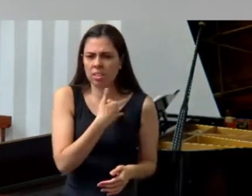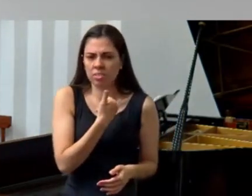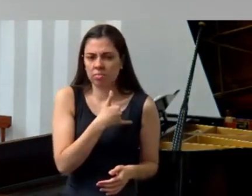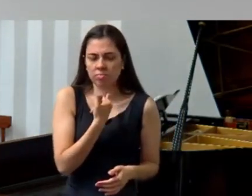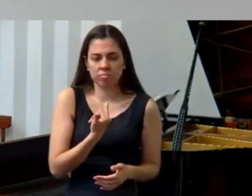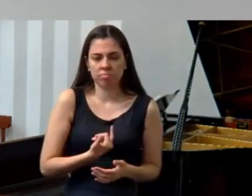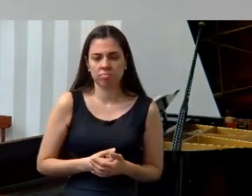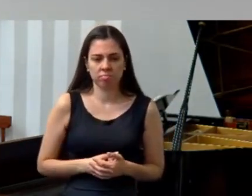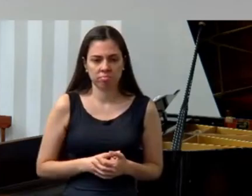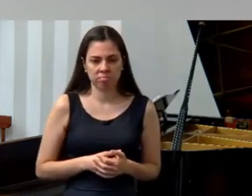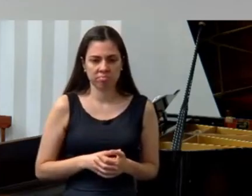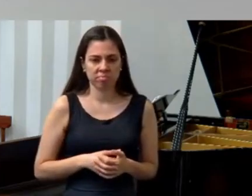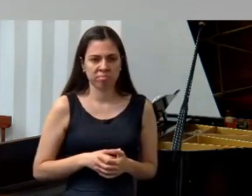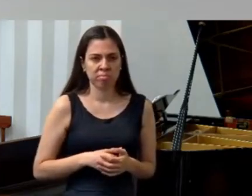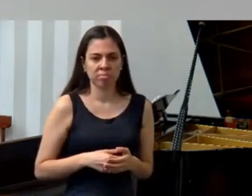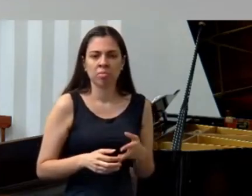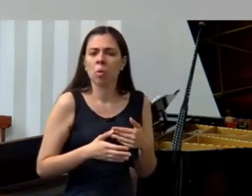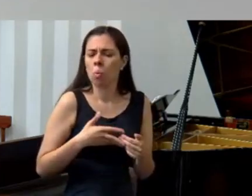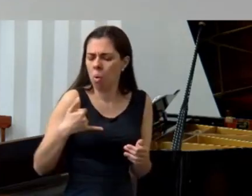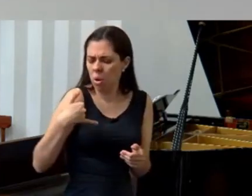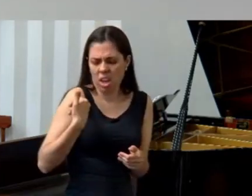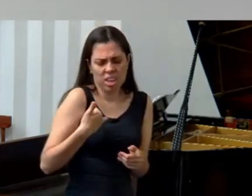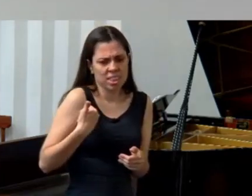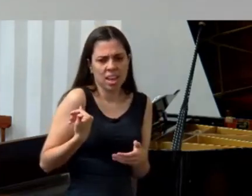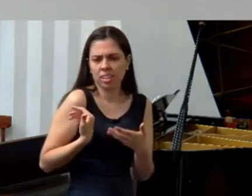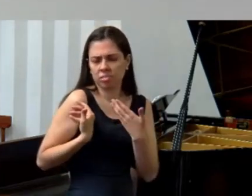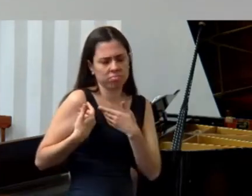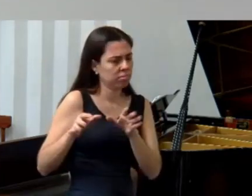idade. Deus tem um propósito para a sua vida.